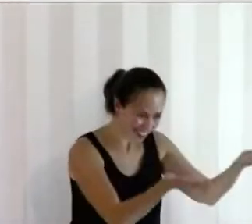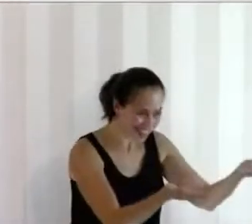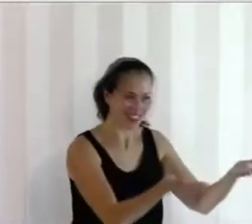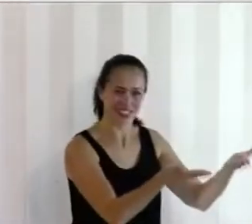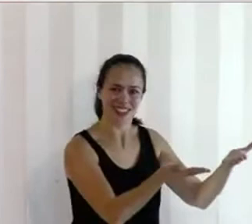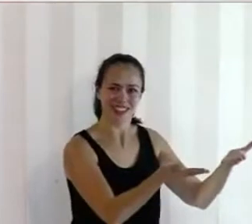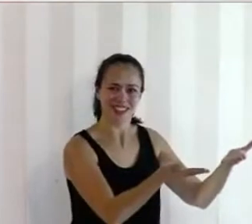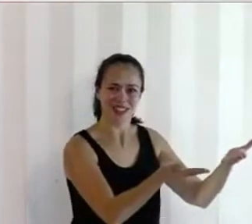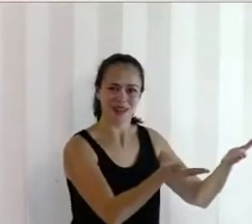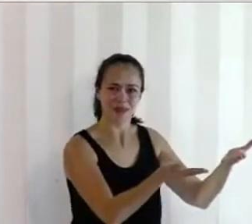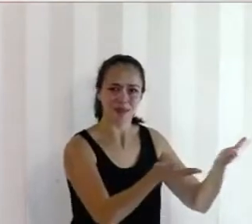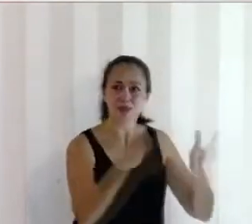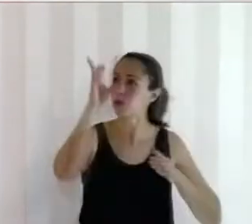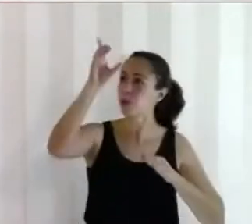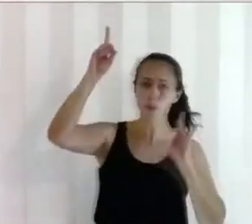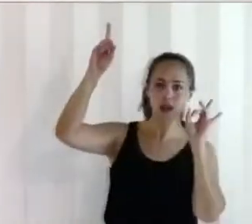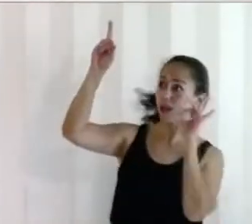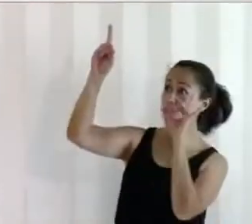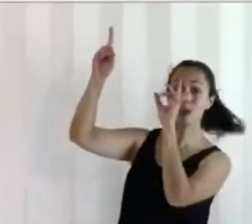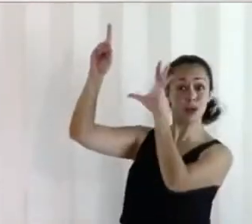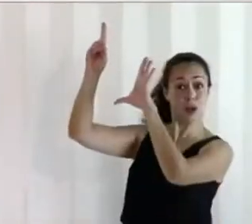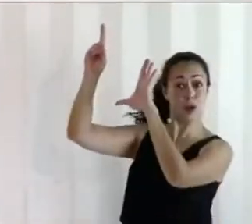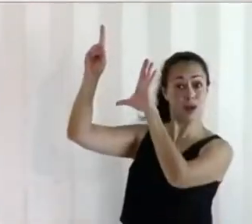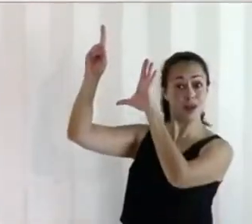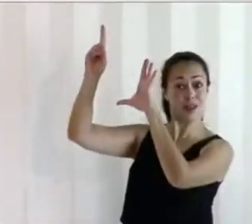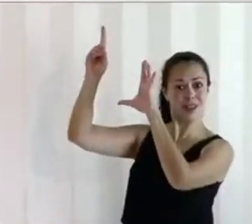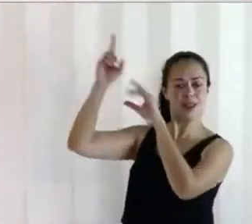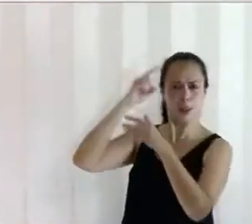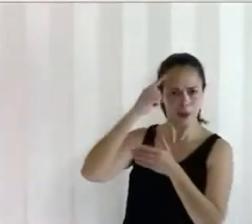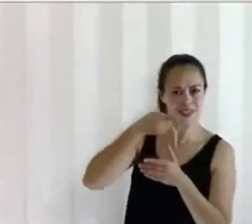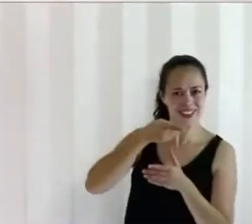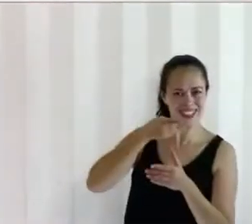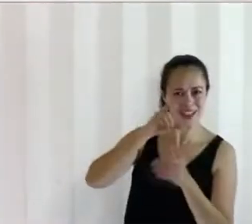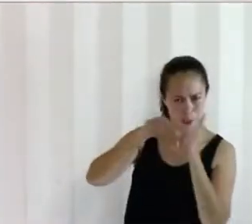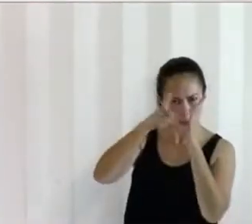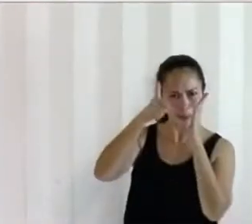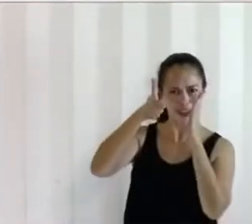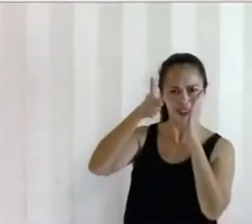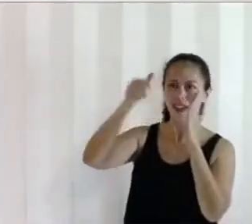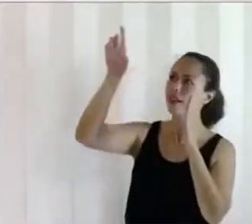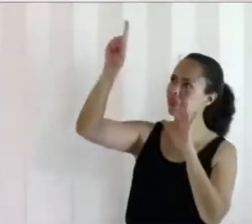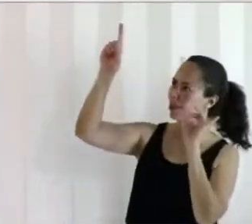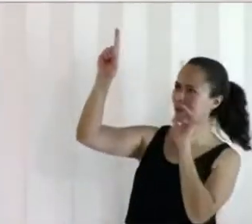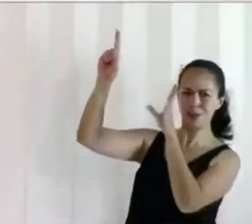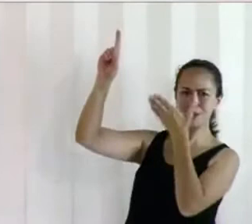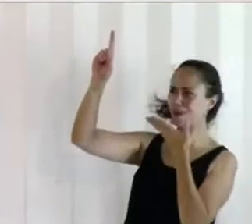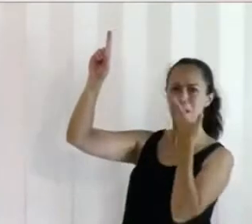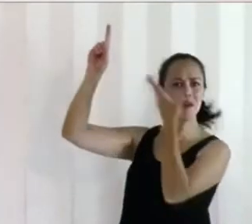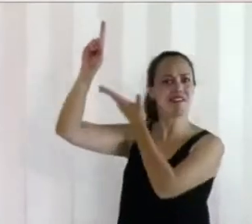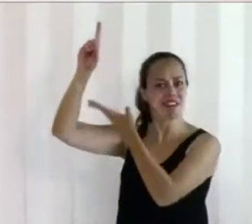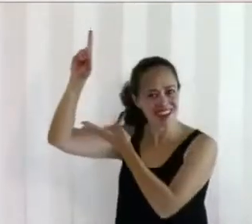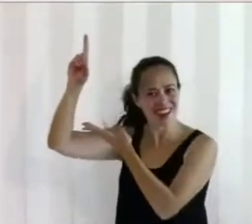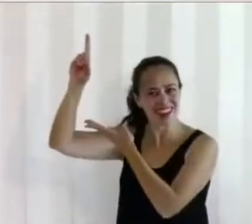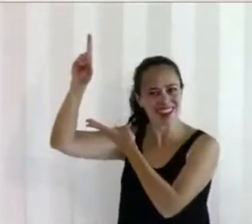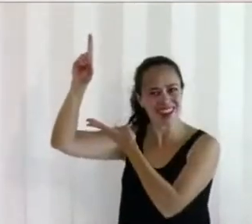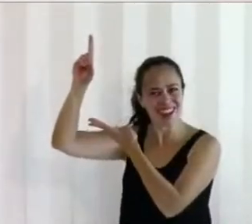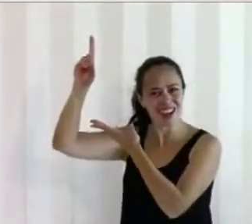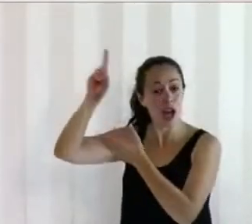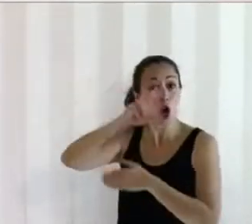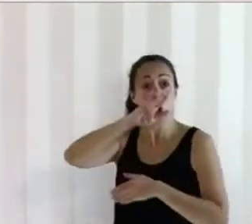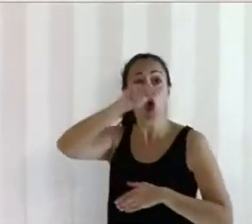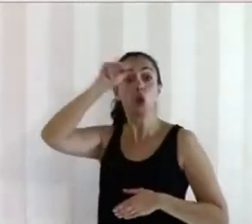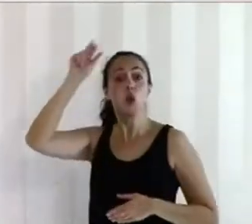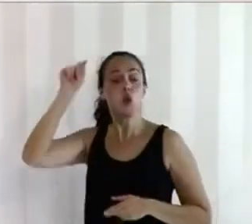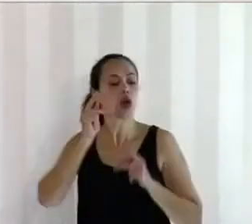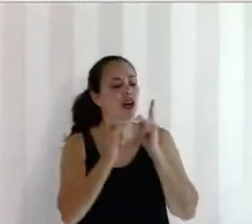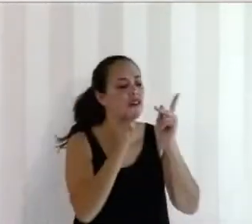Não tomar o santo nome de Deus ou o nome santo do Senhor em vão. Isso é para ser obedecido